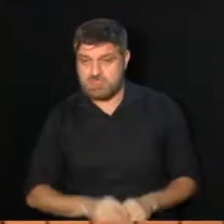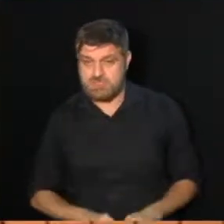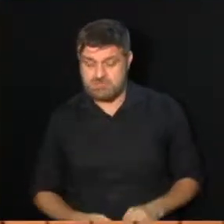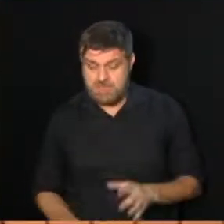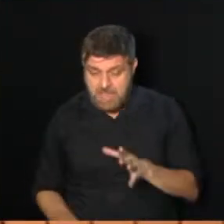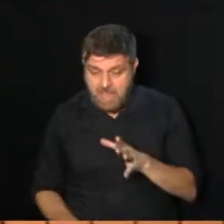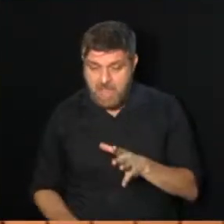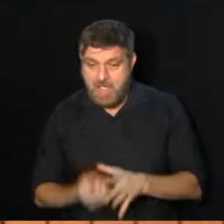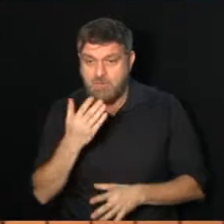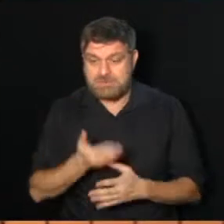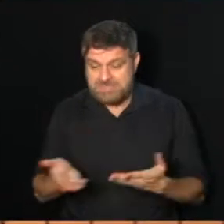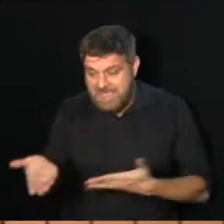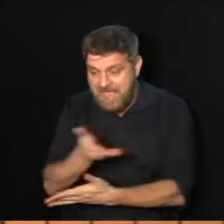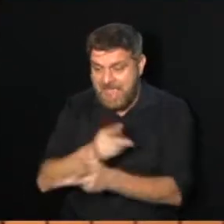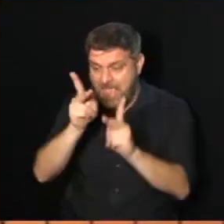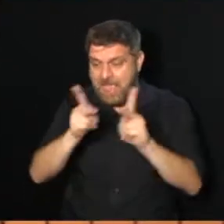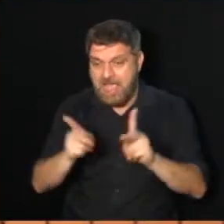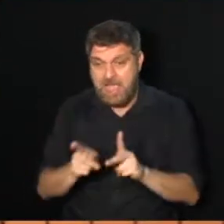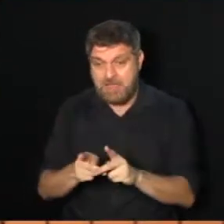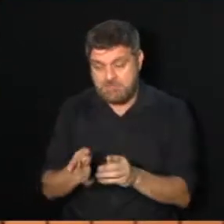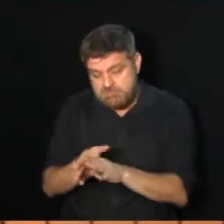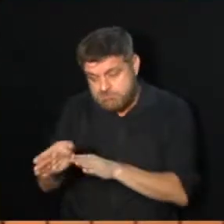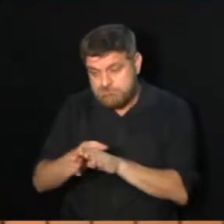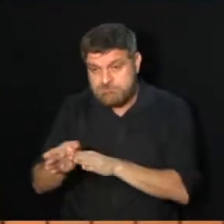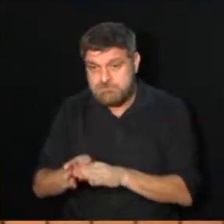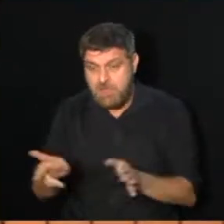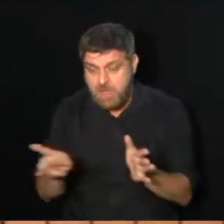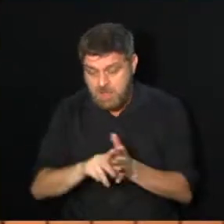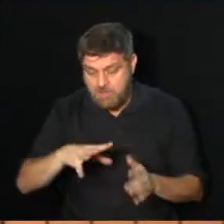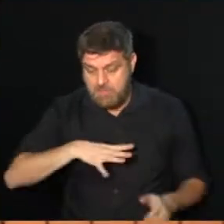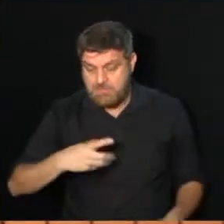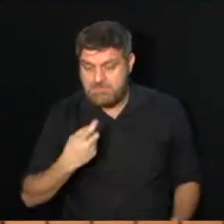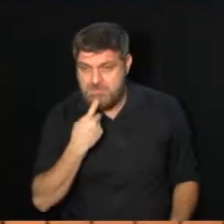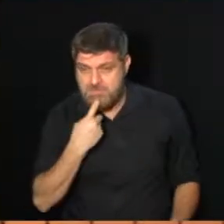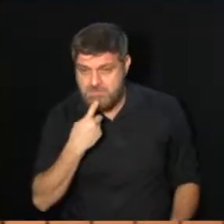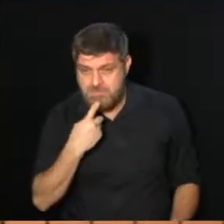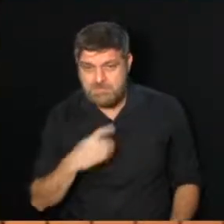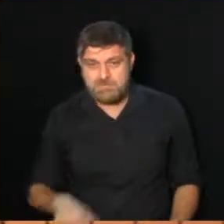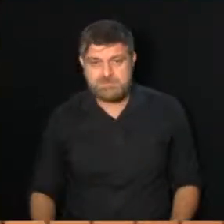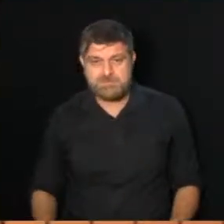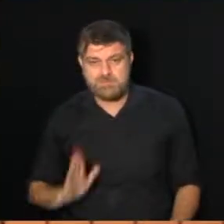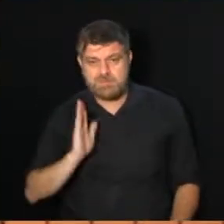justiça restaurativa numa política pública no âmbito do município, mas ele vem na esteira